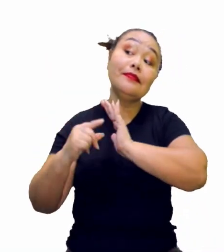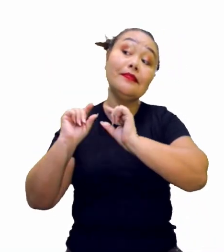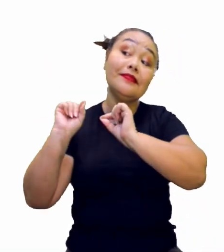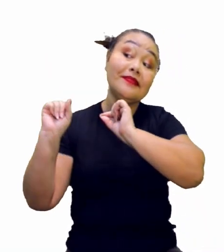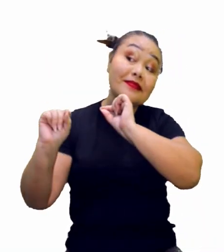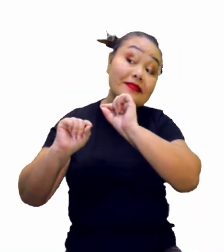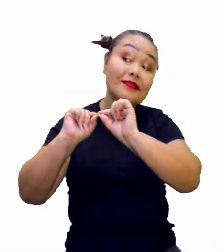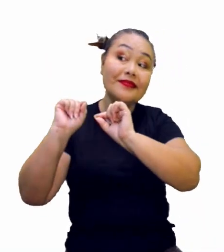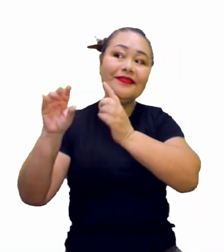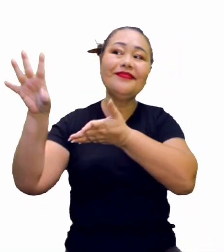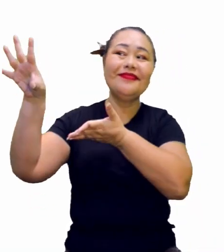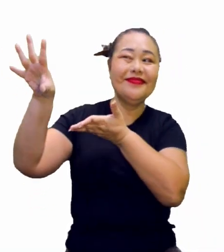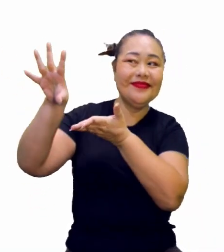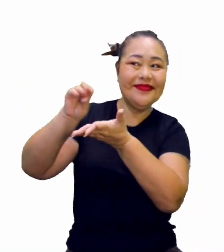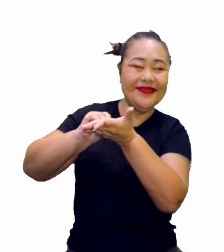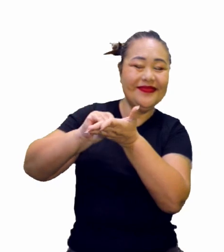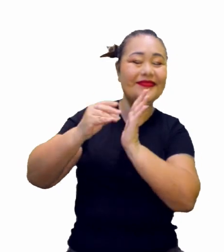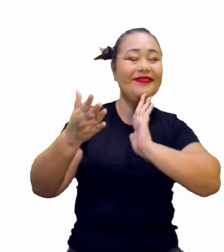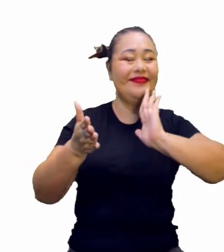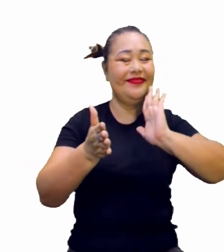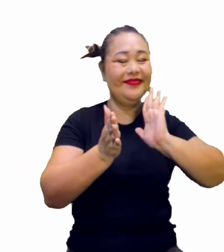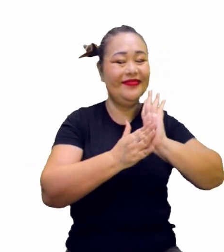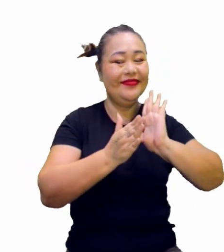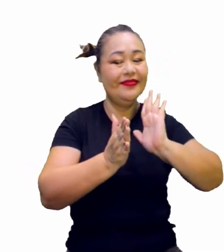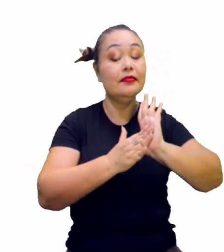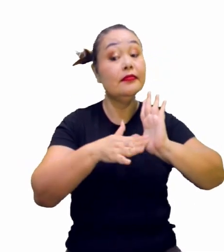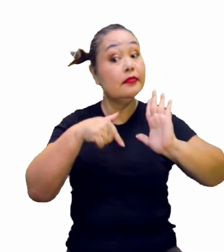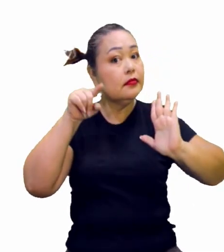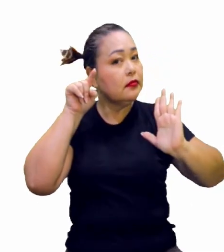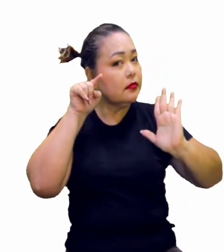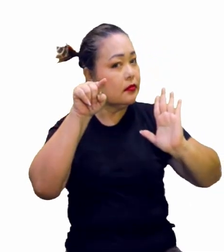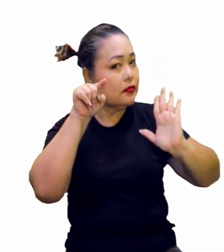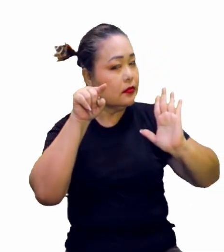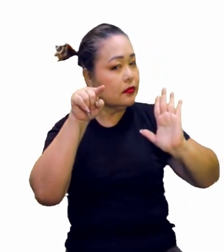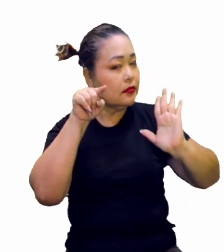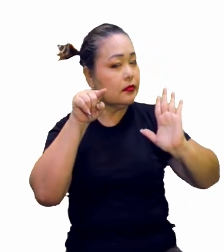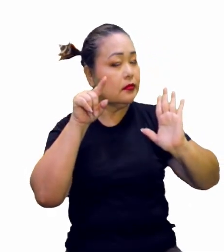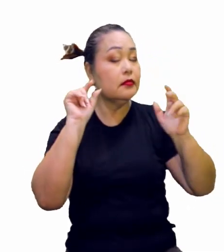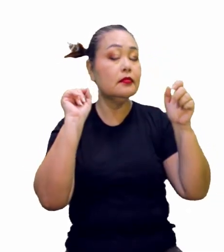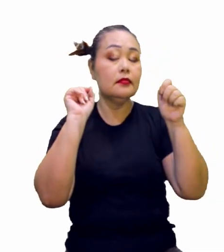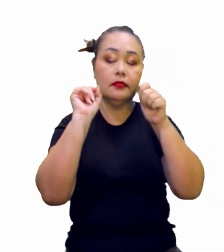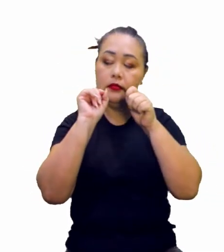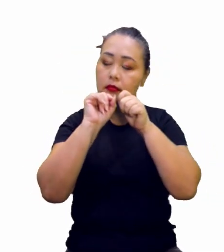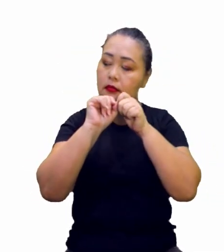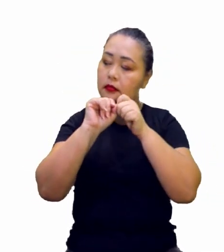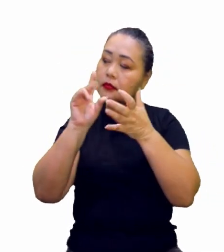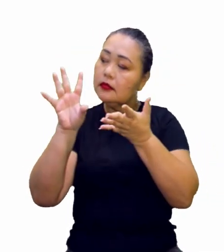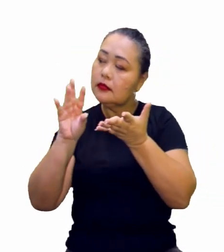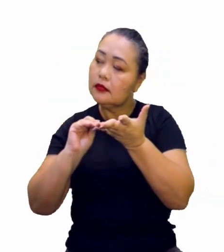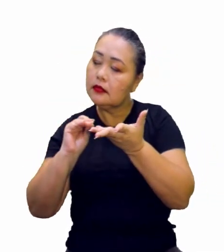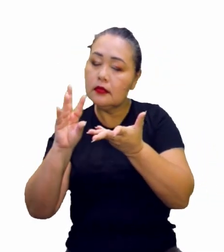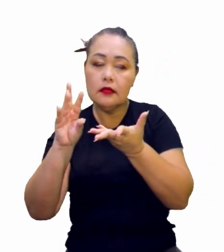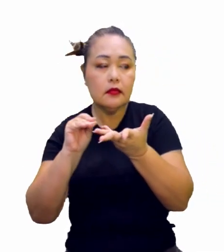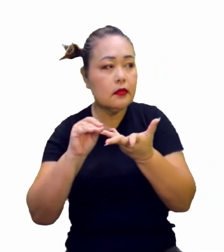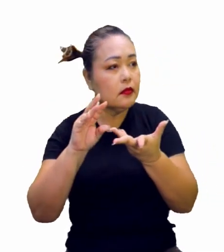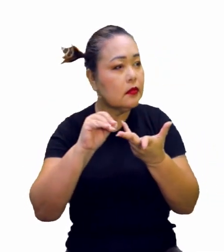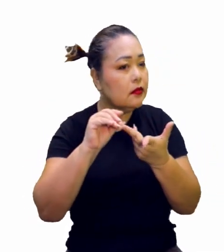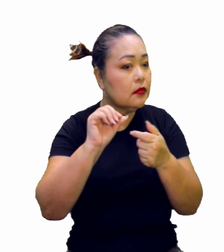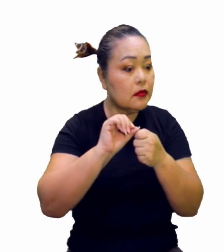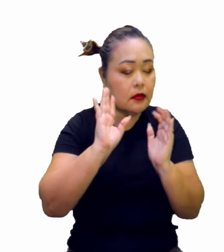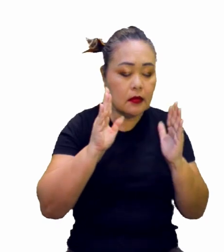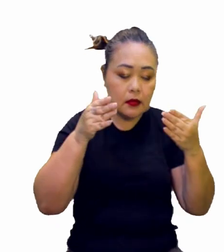existem modelos pré-estabelecidos, mas quando você faz o levantamento na sua propriedade de um